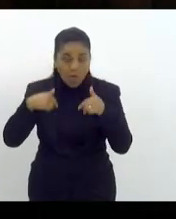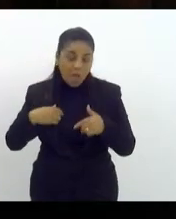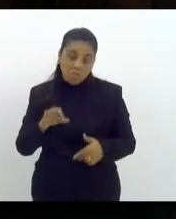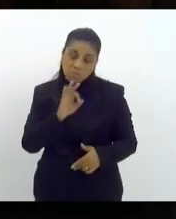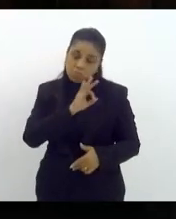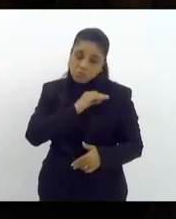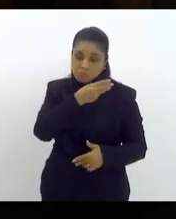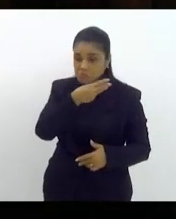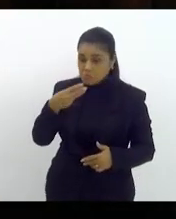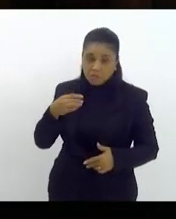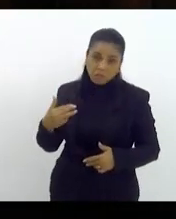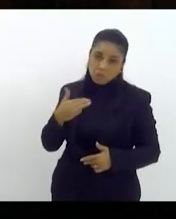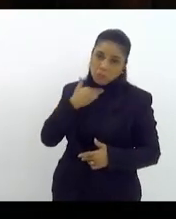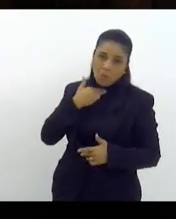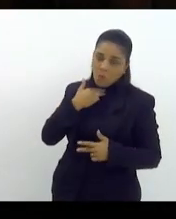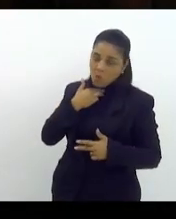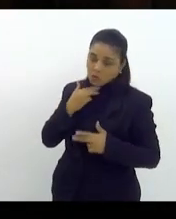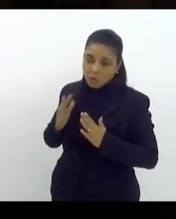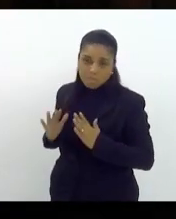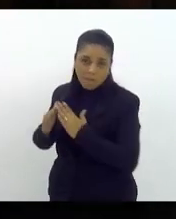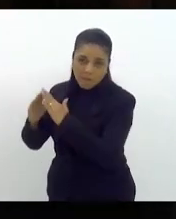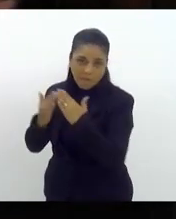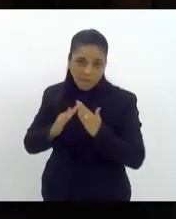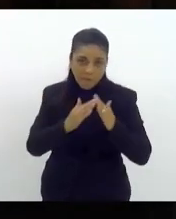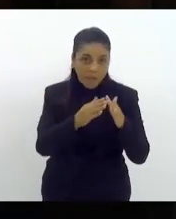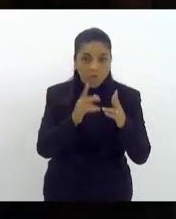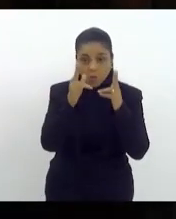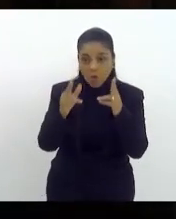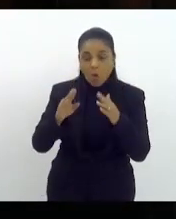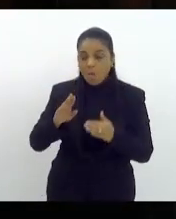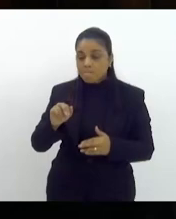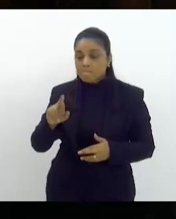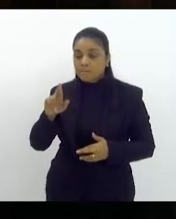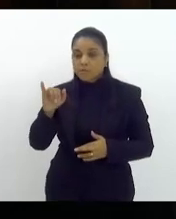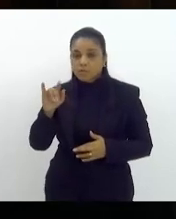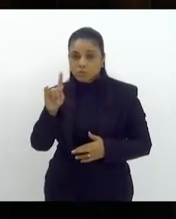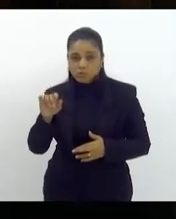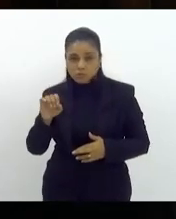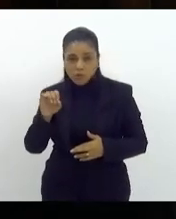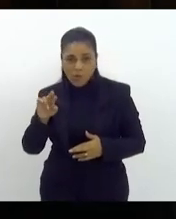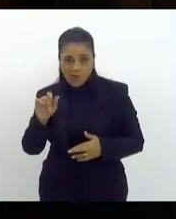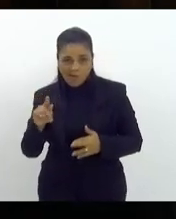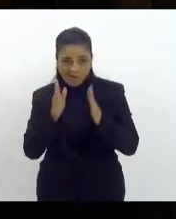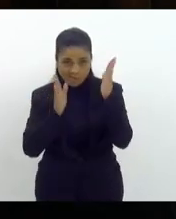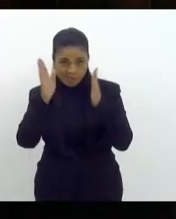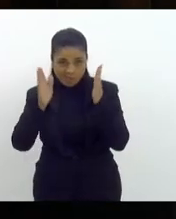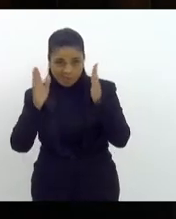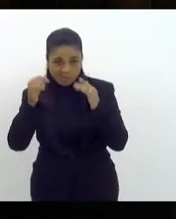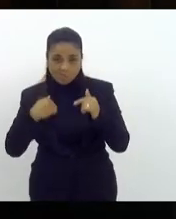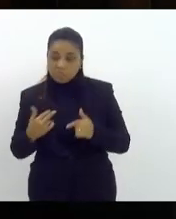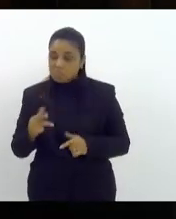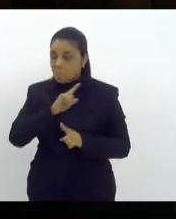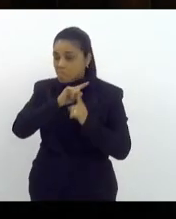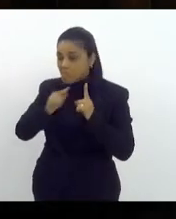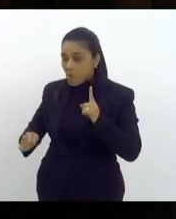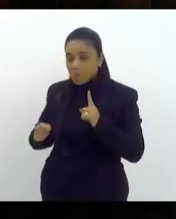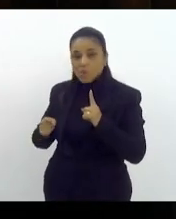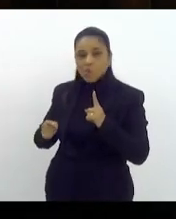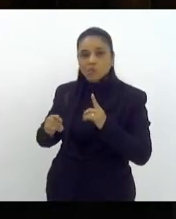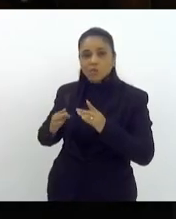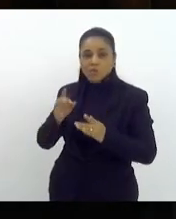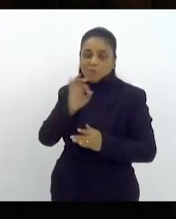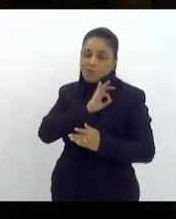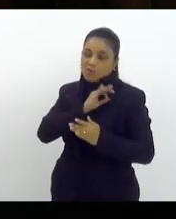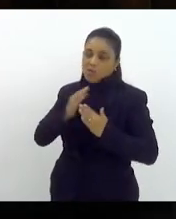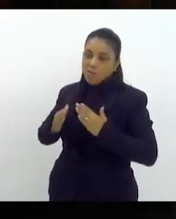tá igual a época do Brizola Brizola proibiu dos policiais subirem as comunidades e ao mesmo tempo foi lá